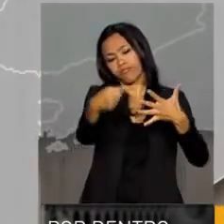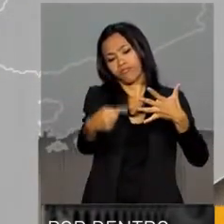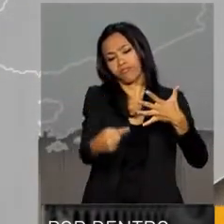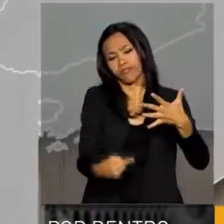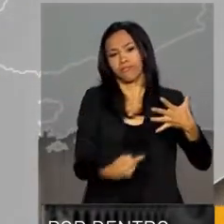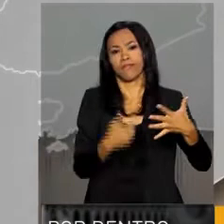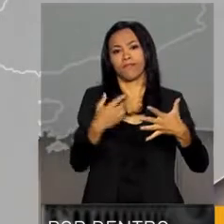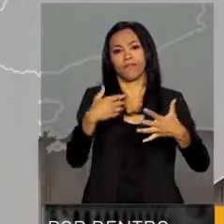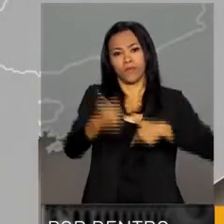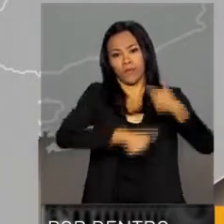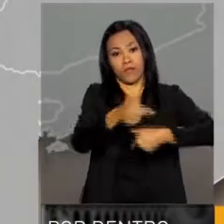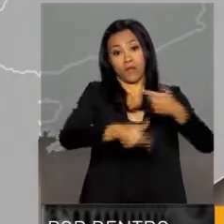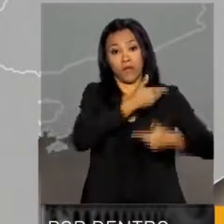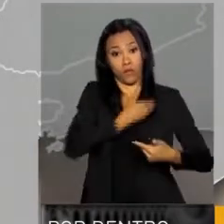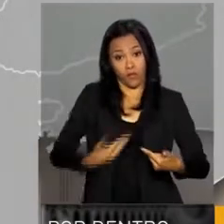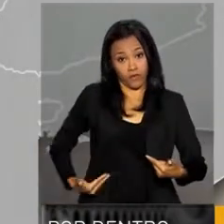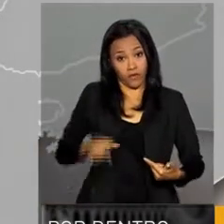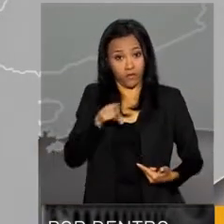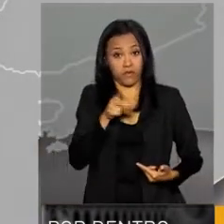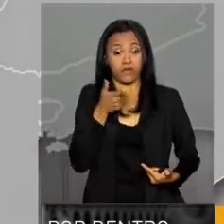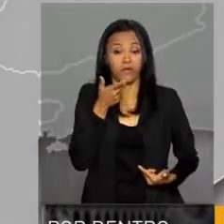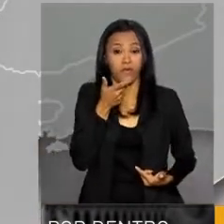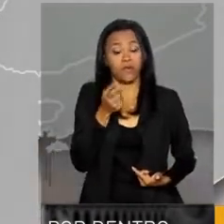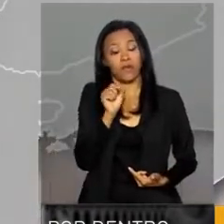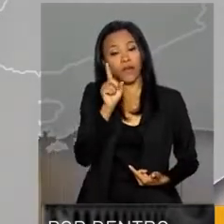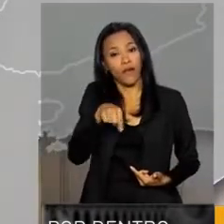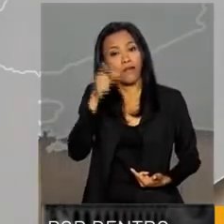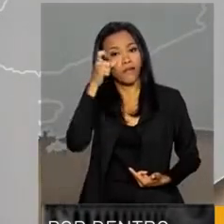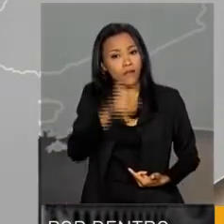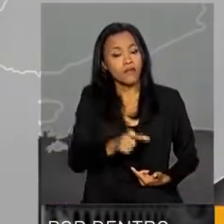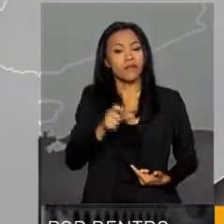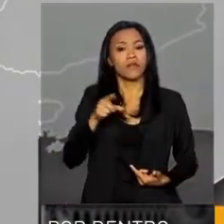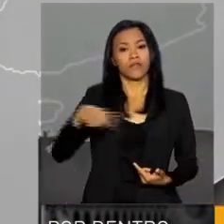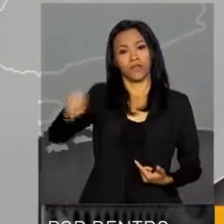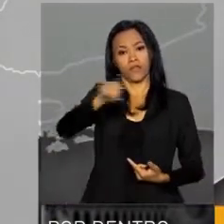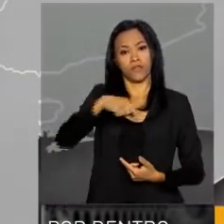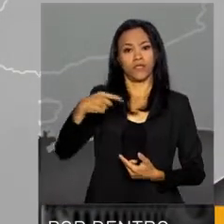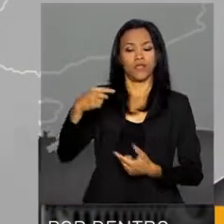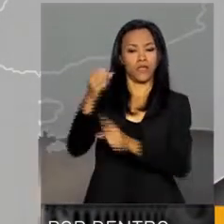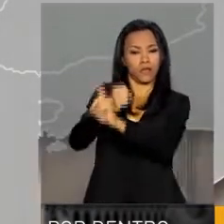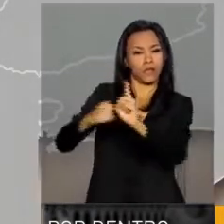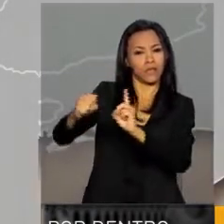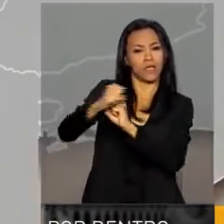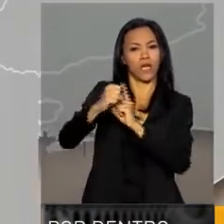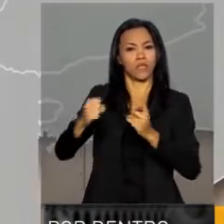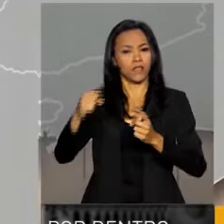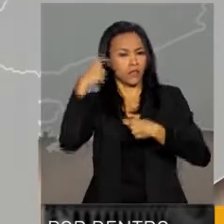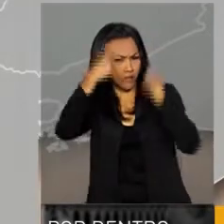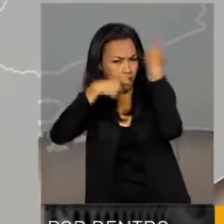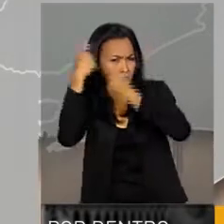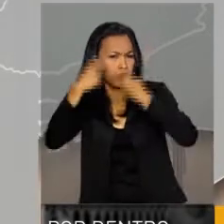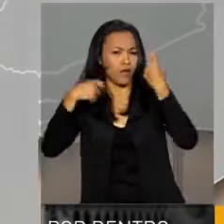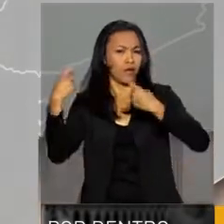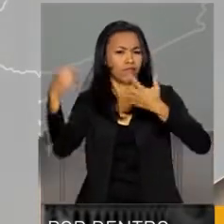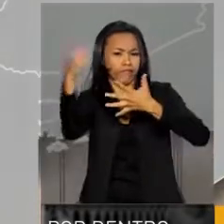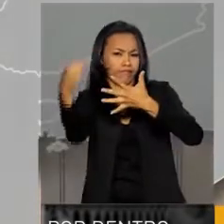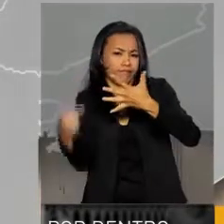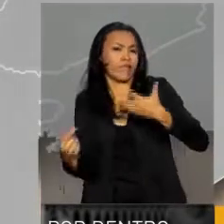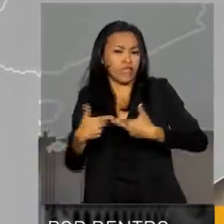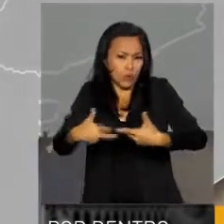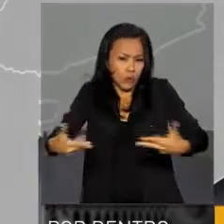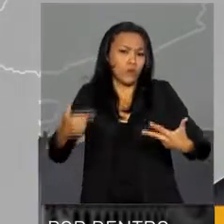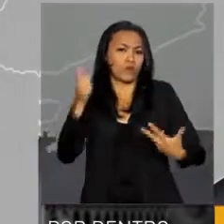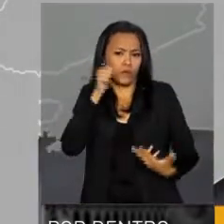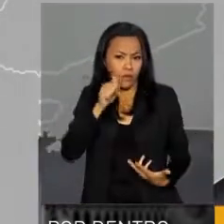em um determinado ponto para disse que que é interessante também a população nem olhar para estas questões da mulher eu não tô com um pouquinho o nosso